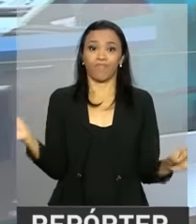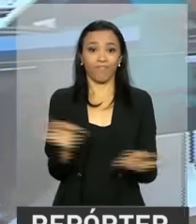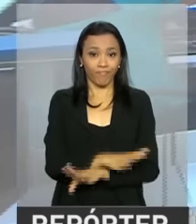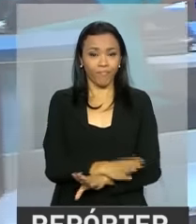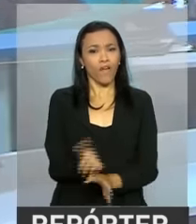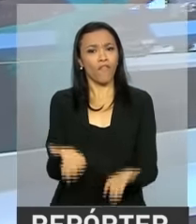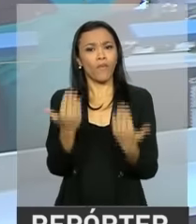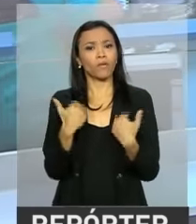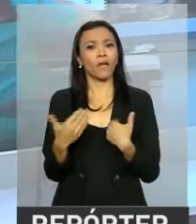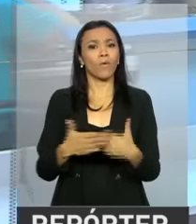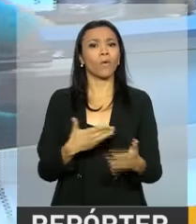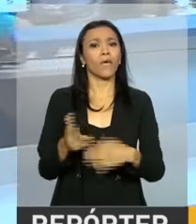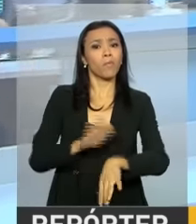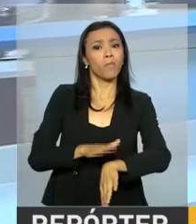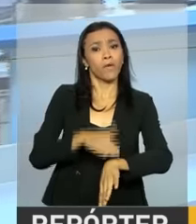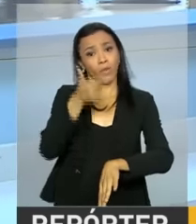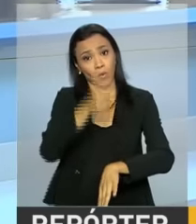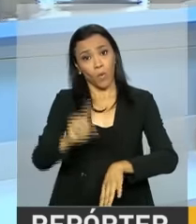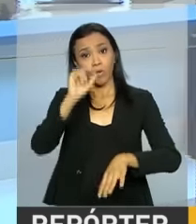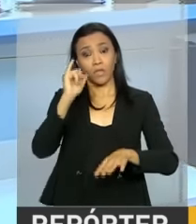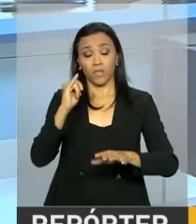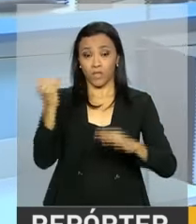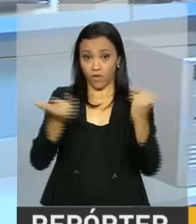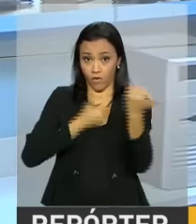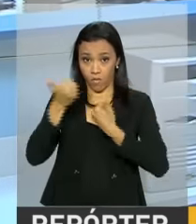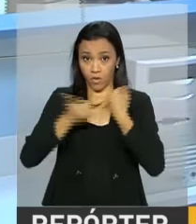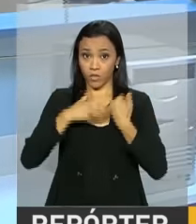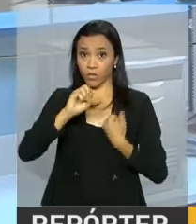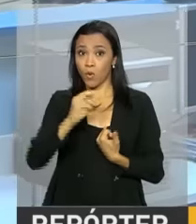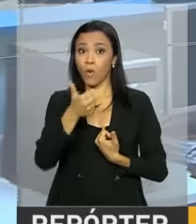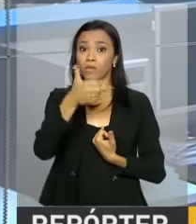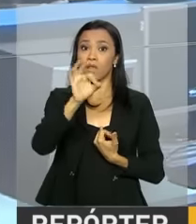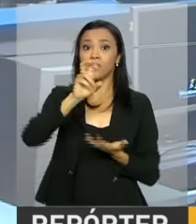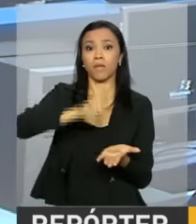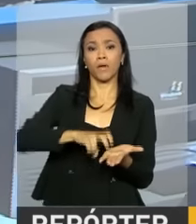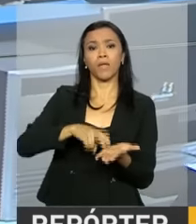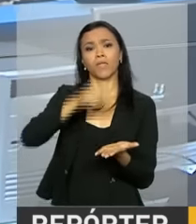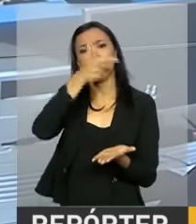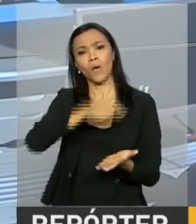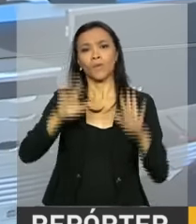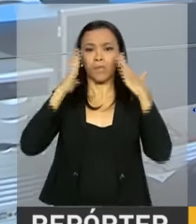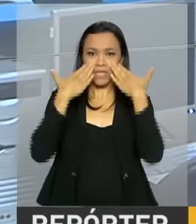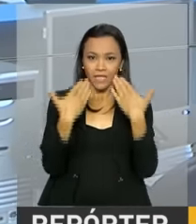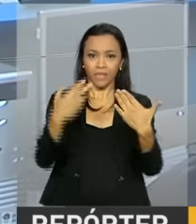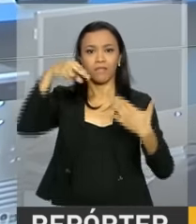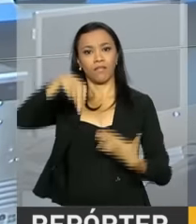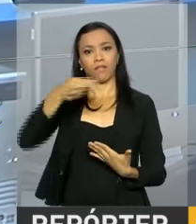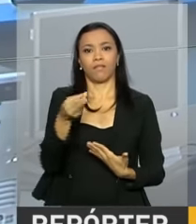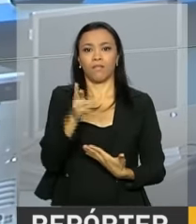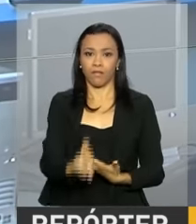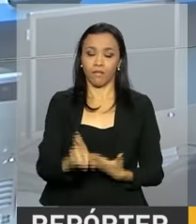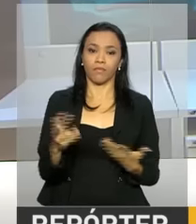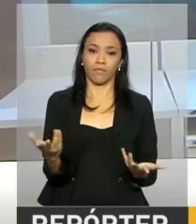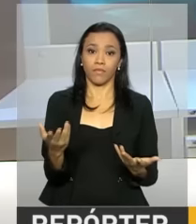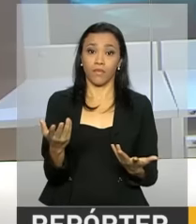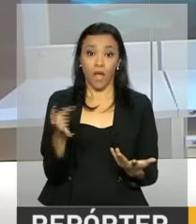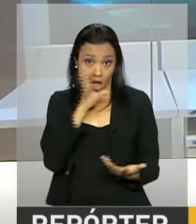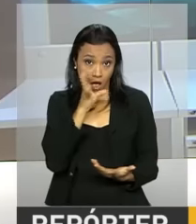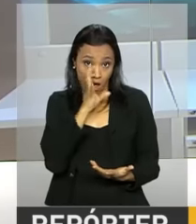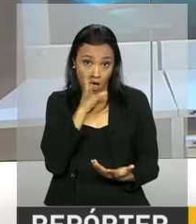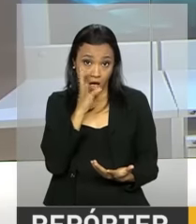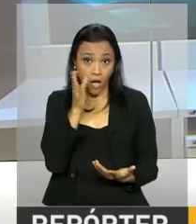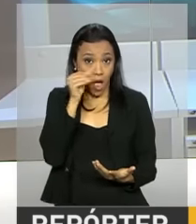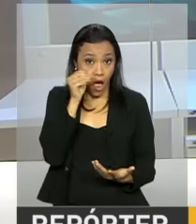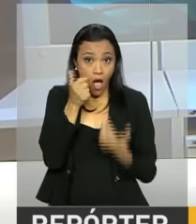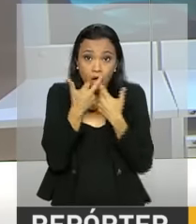aqui podemos voltar a qualquer momento com outras informações ou às 10 da manhã na próxima edição do repórter NBR você pode